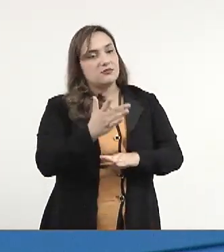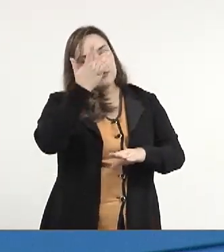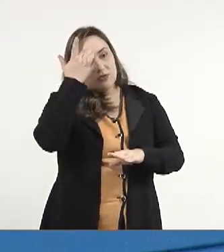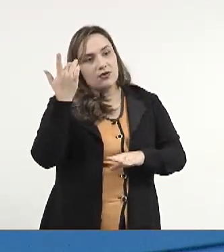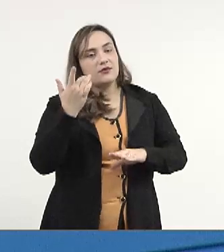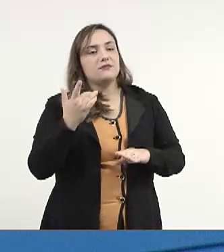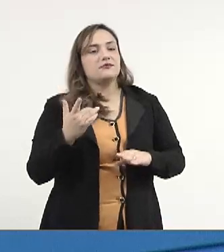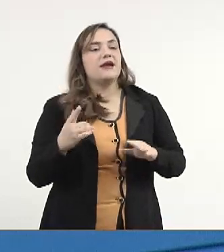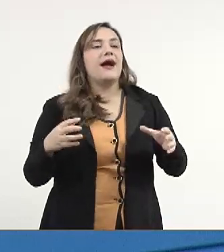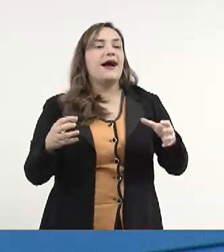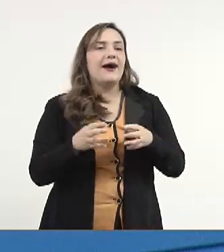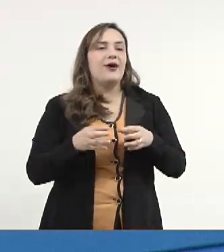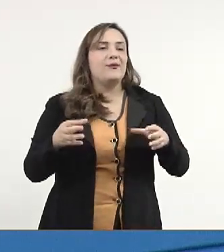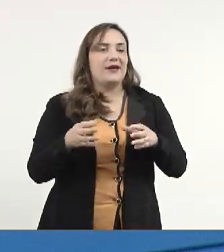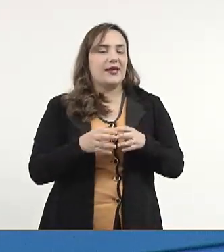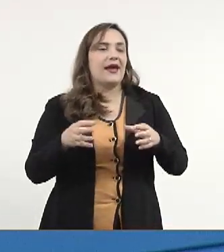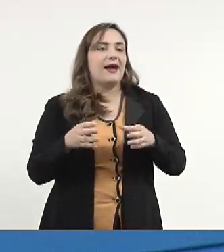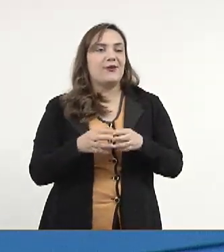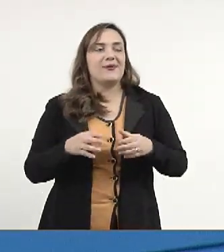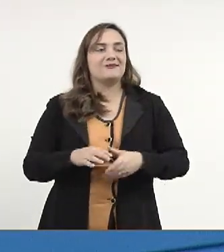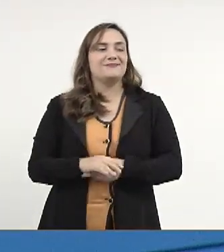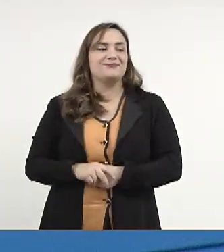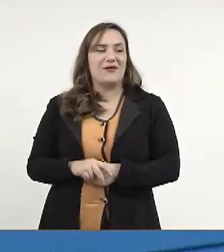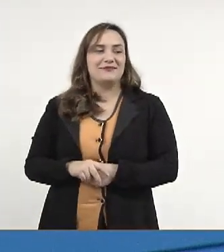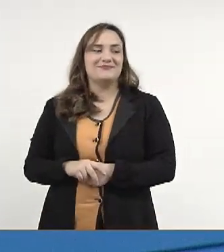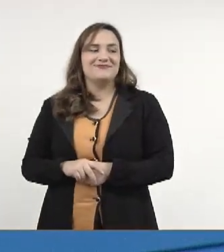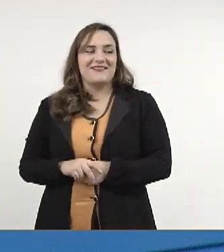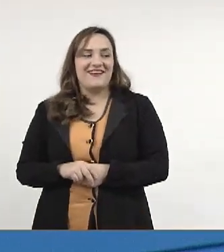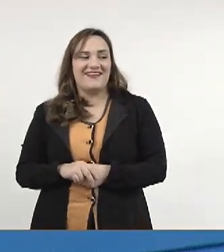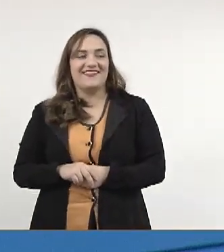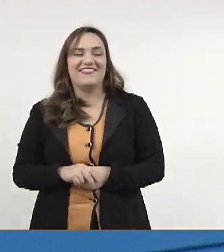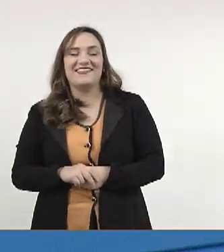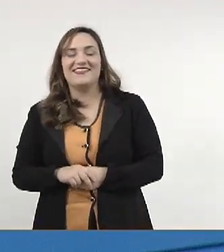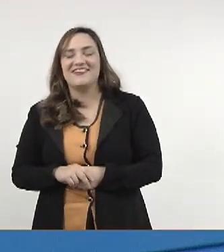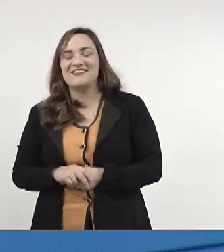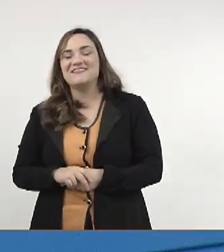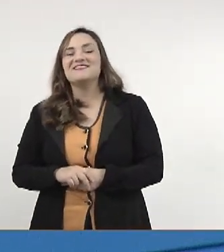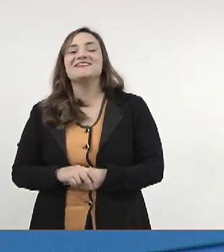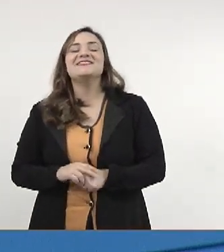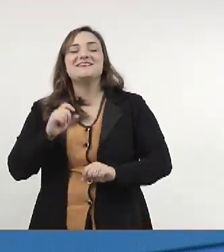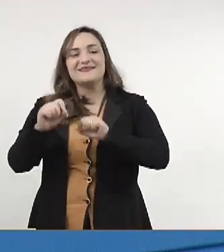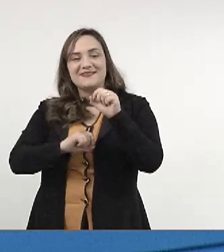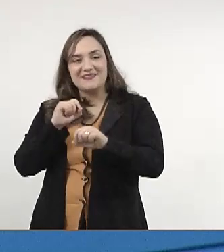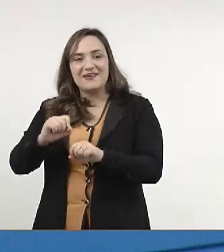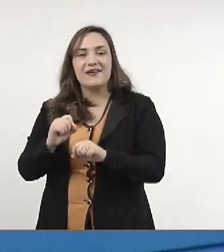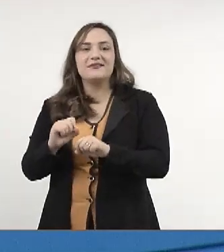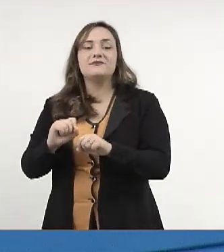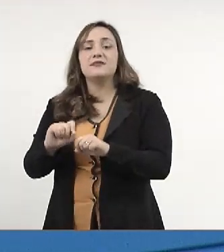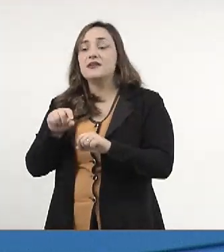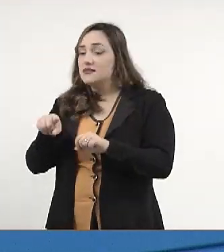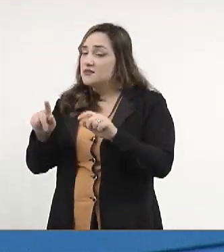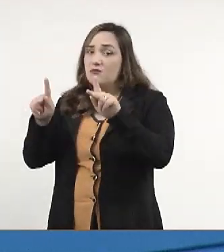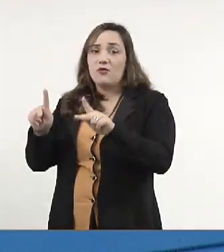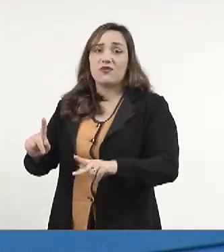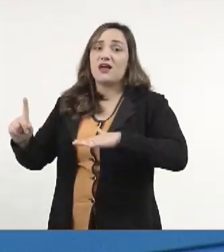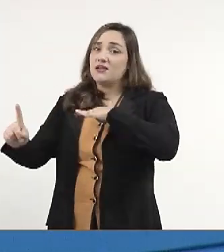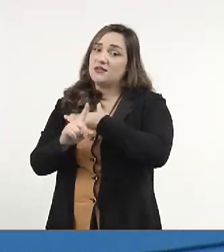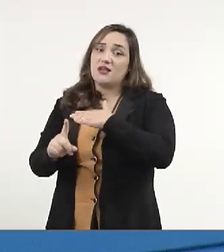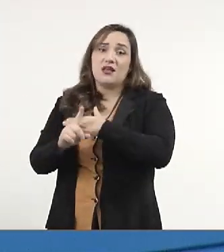na verdade, quem está lá na ponta atendendo a população, a cidadania, são essas pessoas que estão